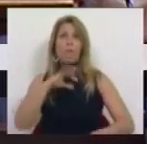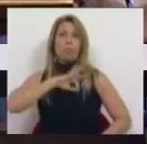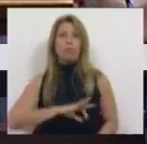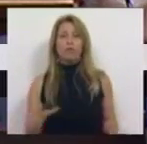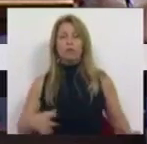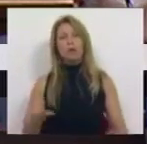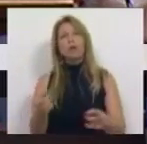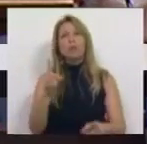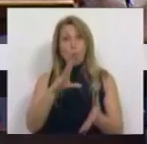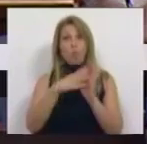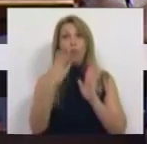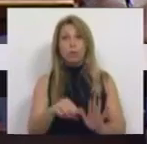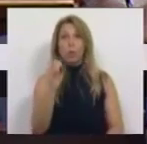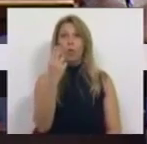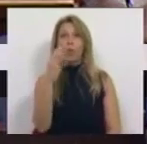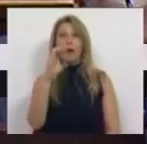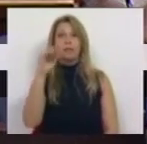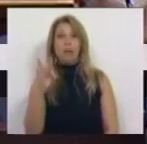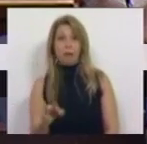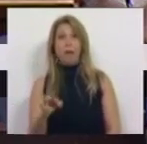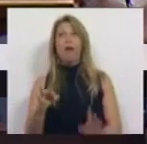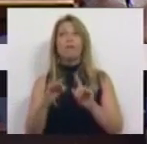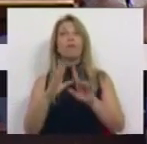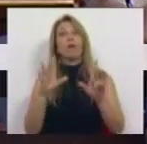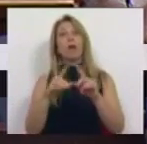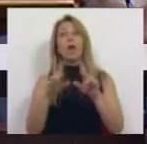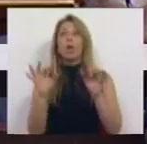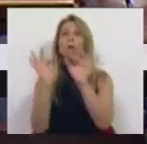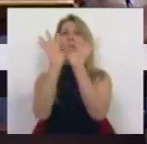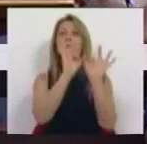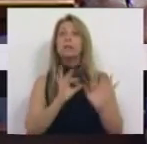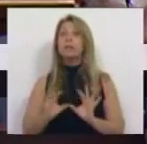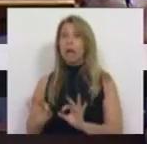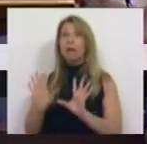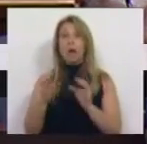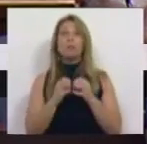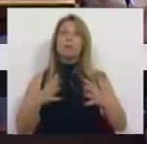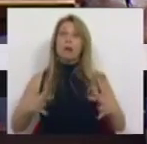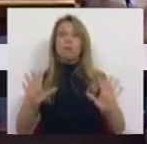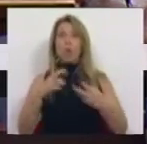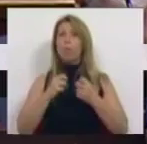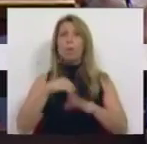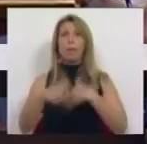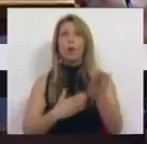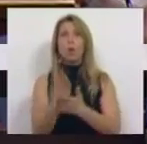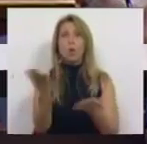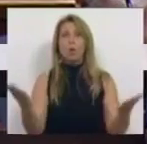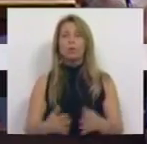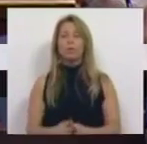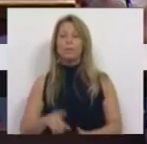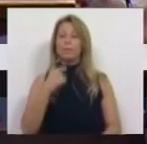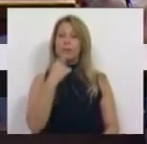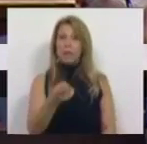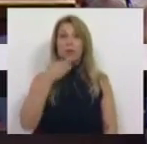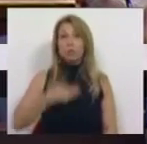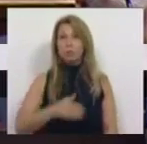USF universalmente aplicado, ainda que mais alargado, o problema subsistirá. A não ser, diziam os especialistas da